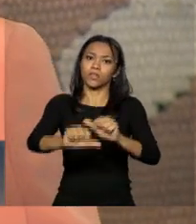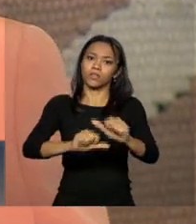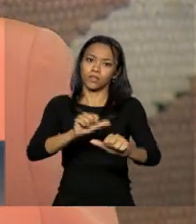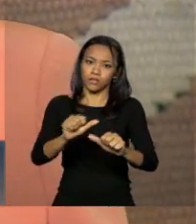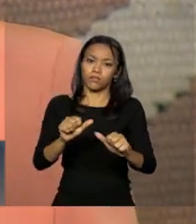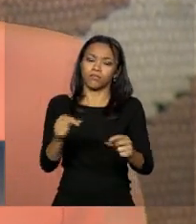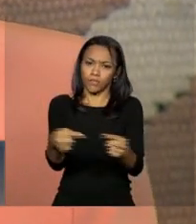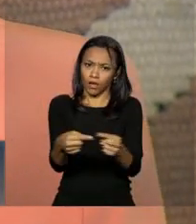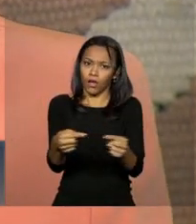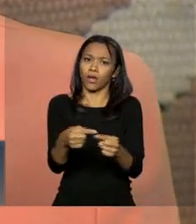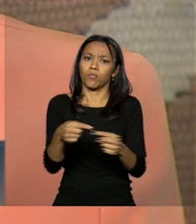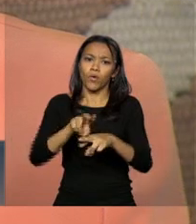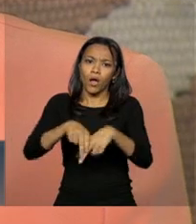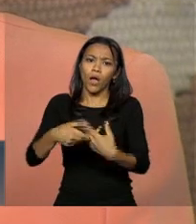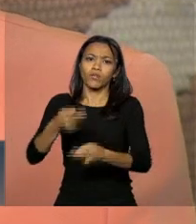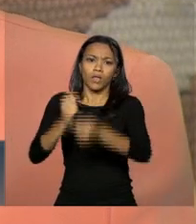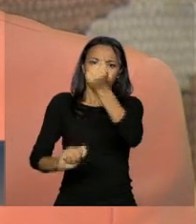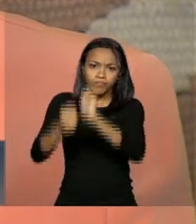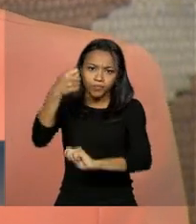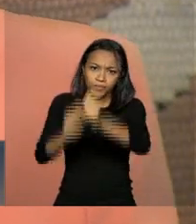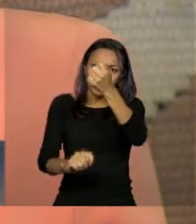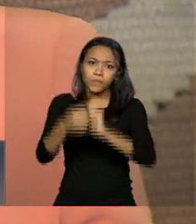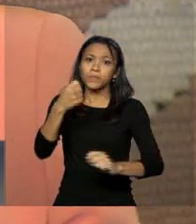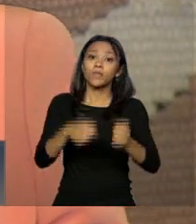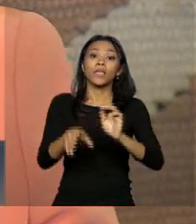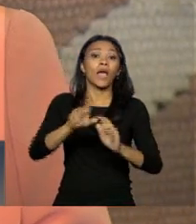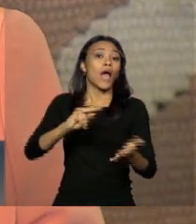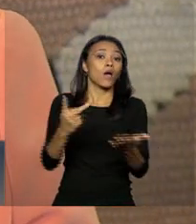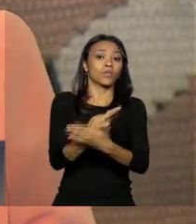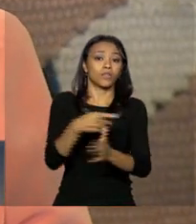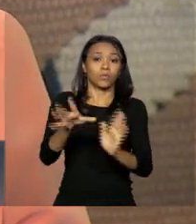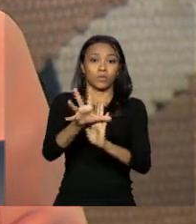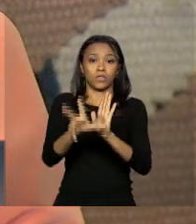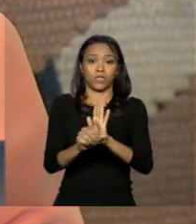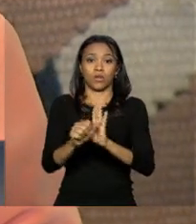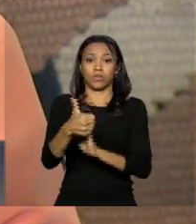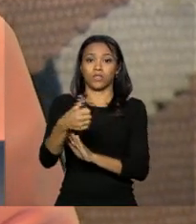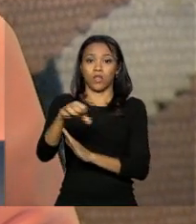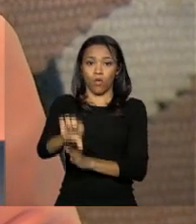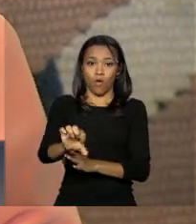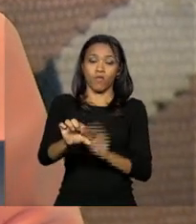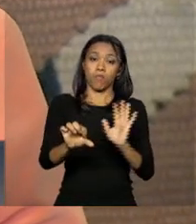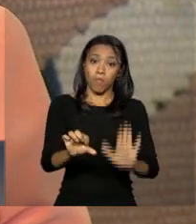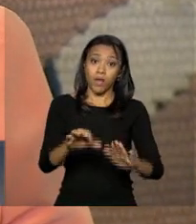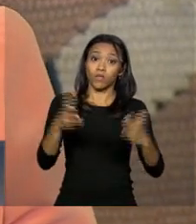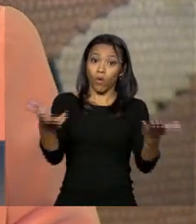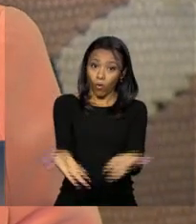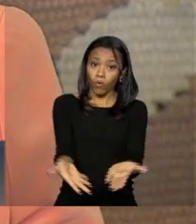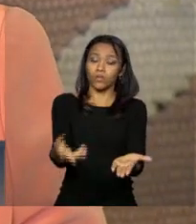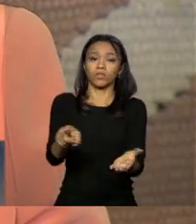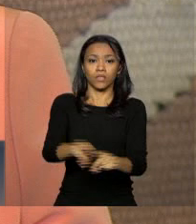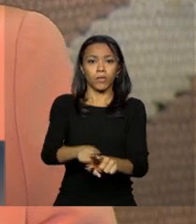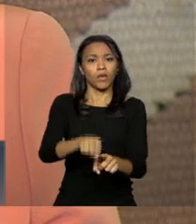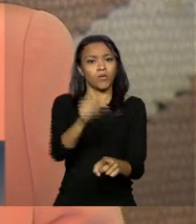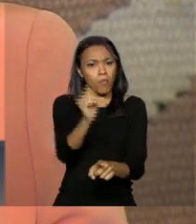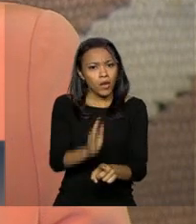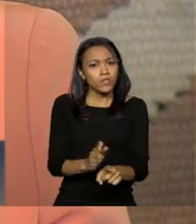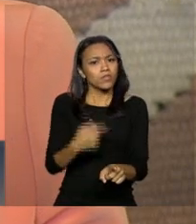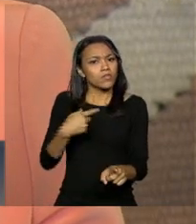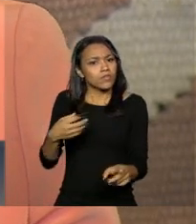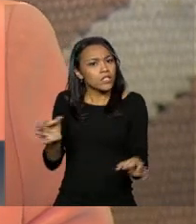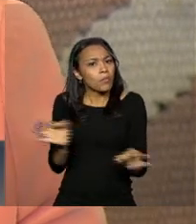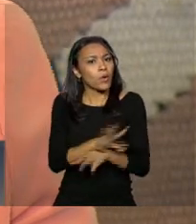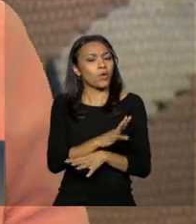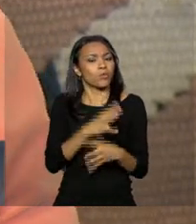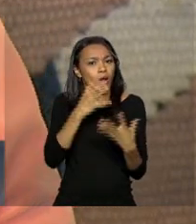teve a ver com a industrialização do século XIX, mas é muito positivo que nesta altura também o Brasil esteja